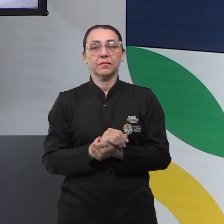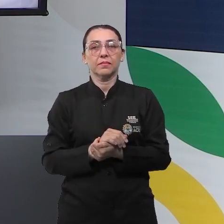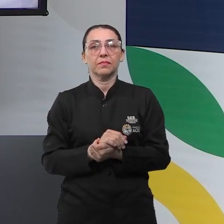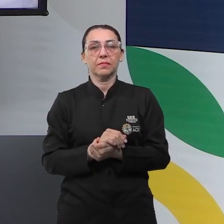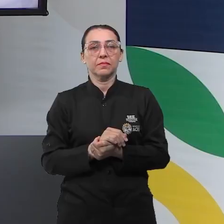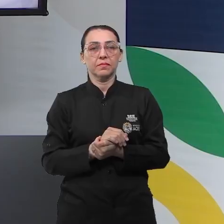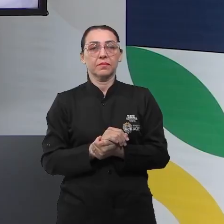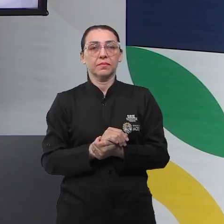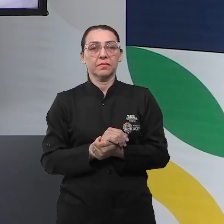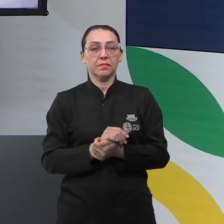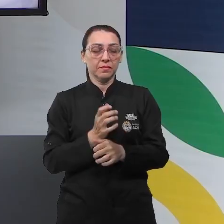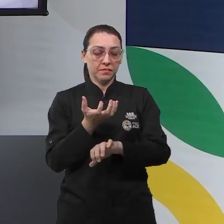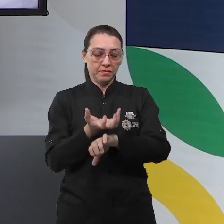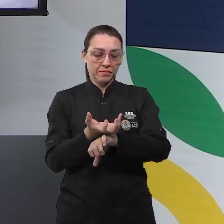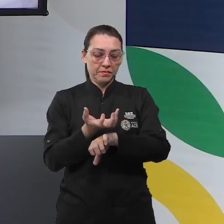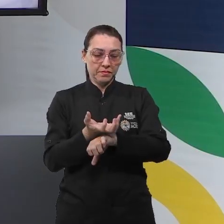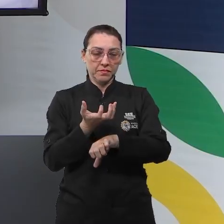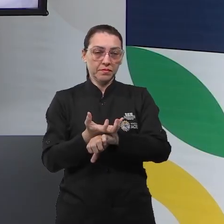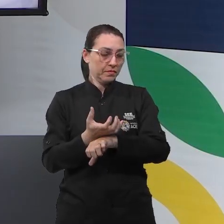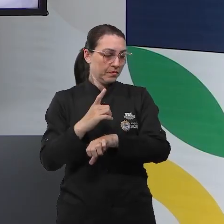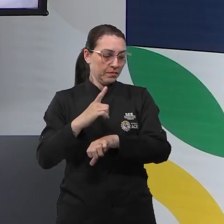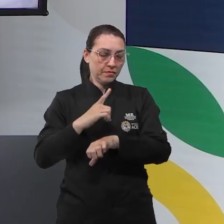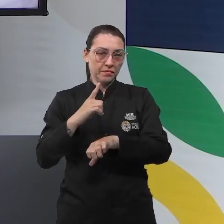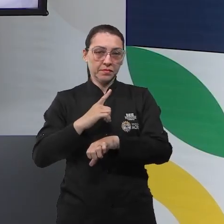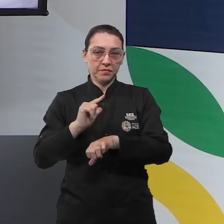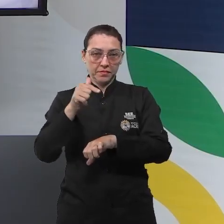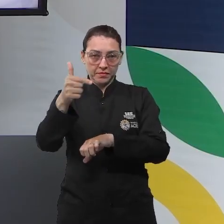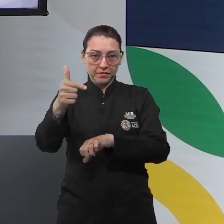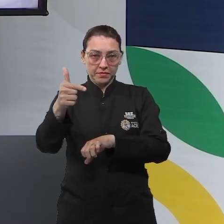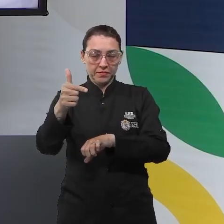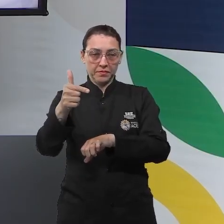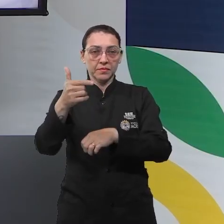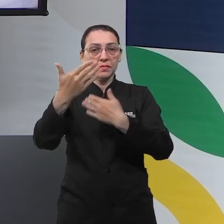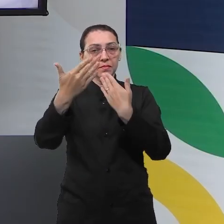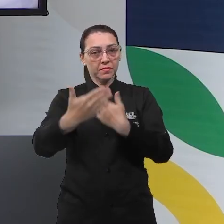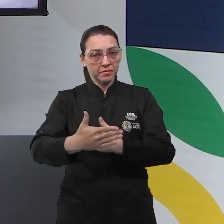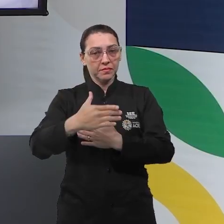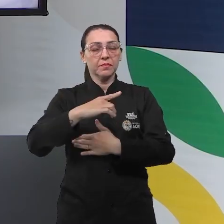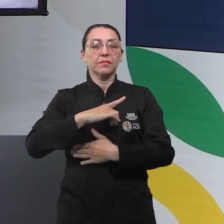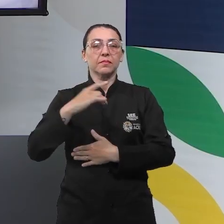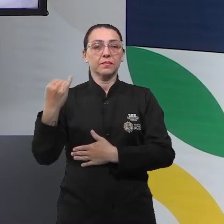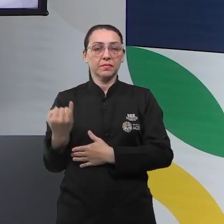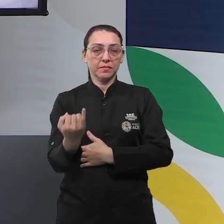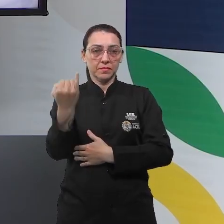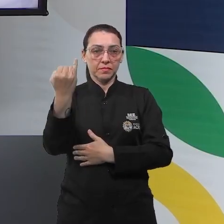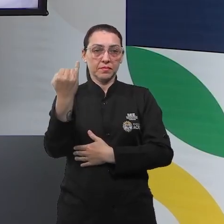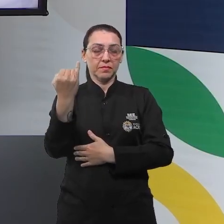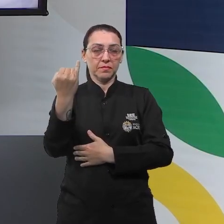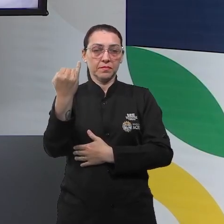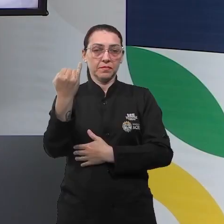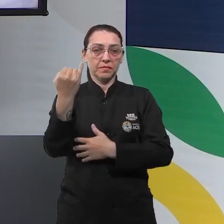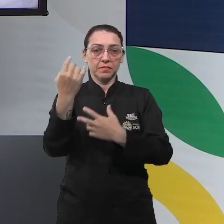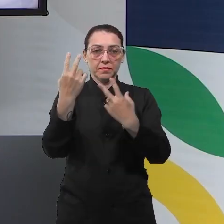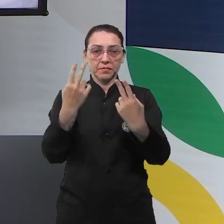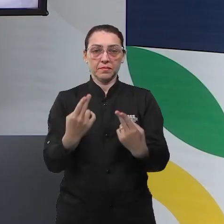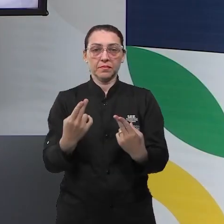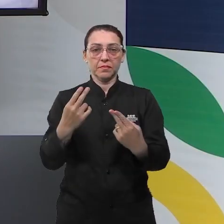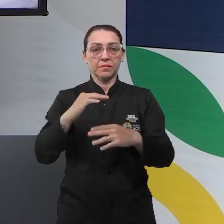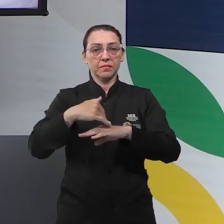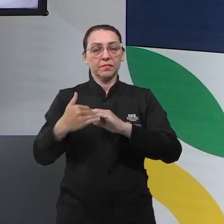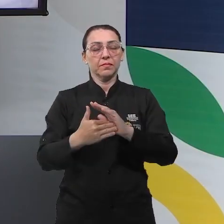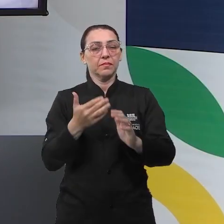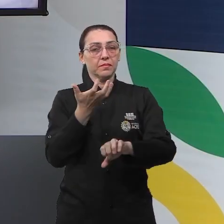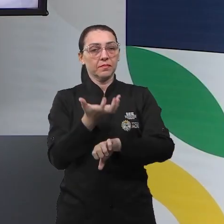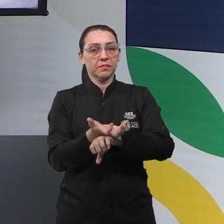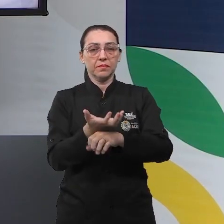qualquer componente curricular em detrimento de outros. A prova ela tem uma importância como um todo, tá bom? Então, nessa aula aqui de